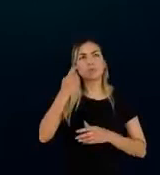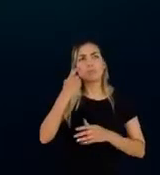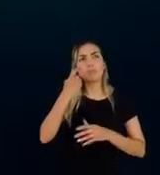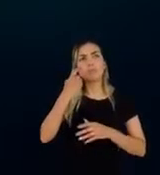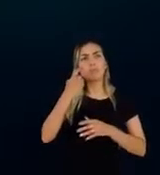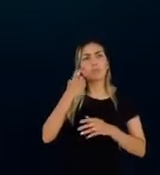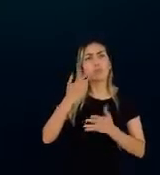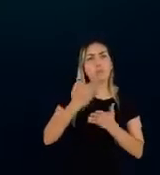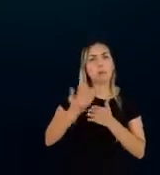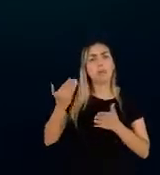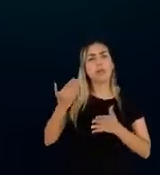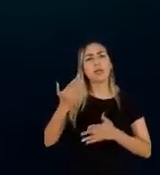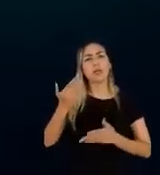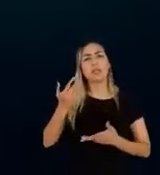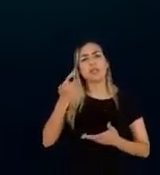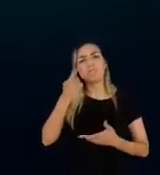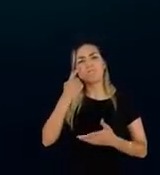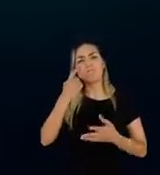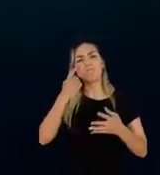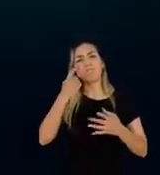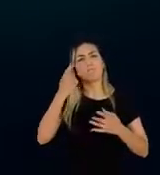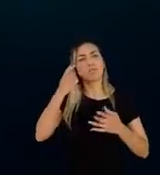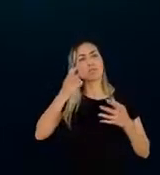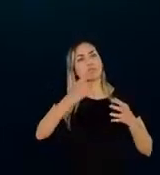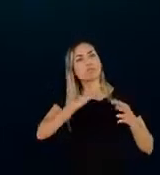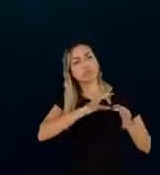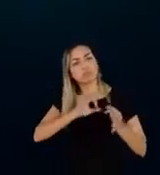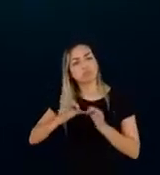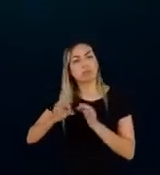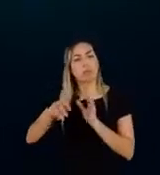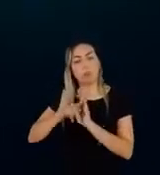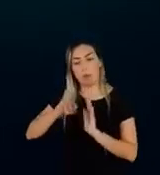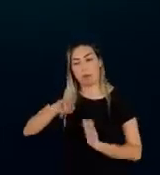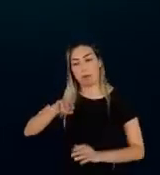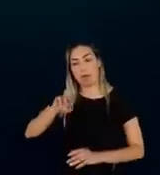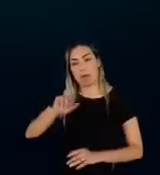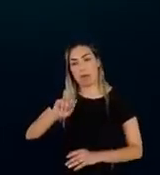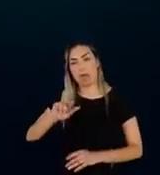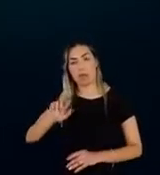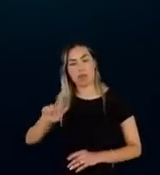construída conjuntamente da ANEEL com a sociedade,